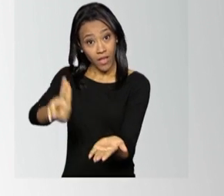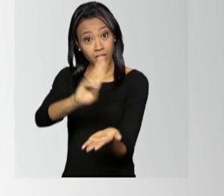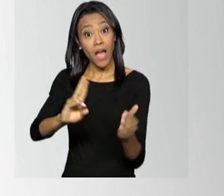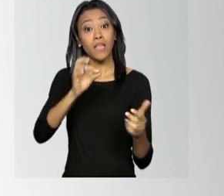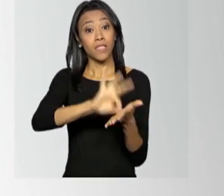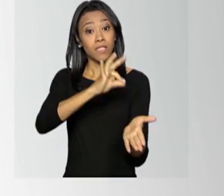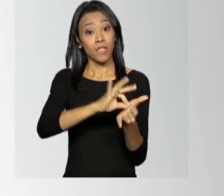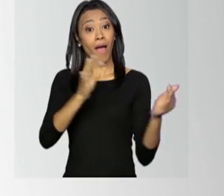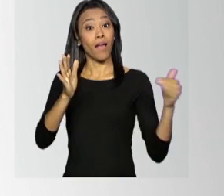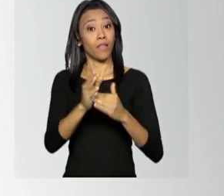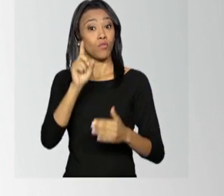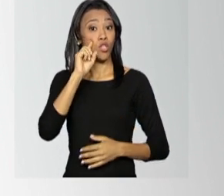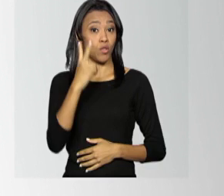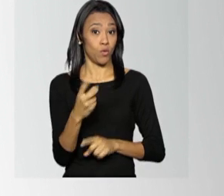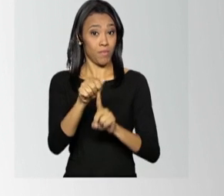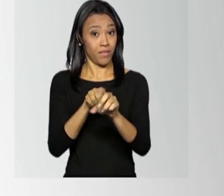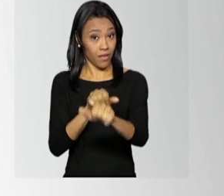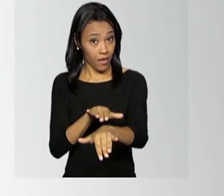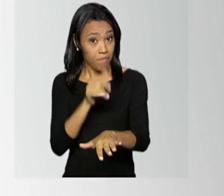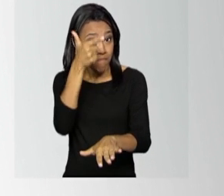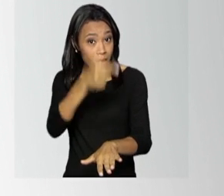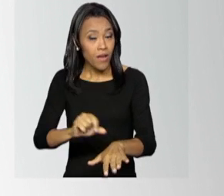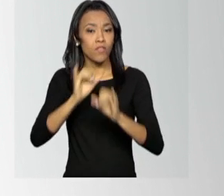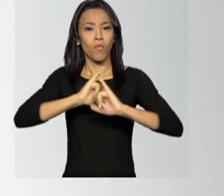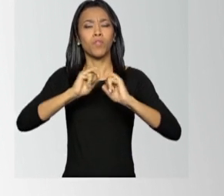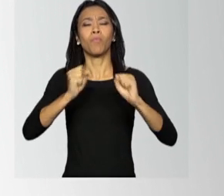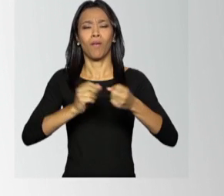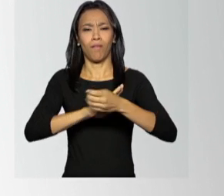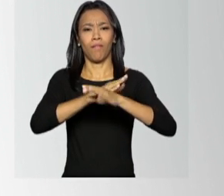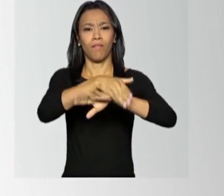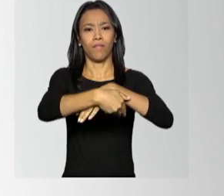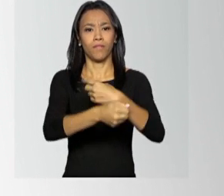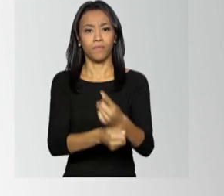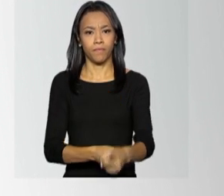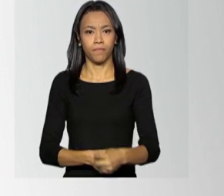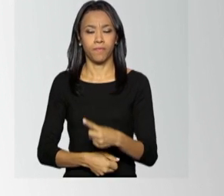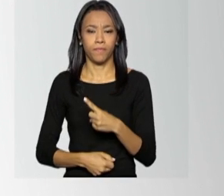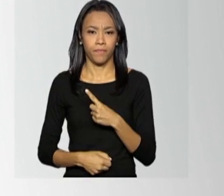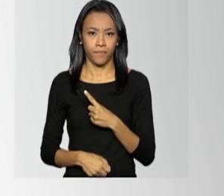até o dia 2 de setembro. Saiba mais no site da competição em